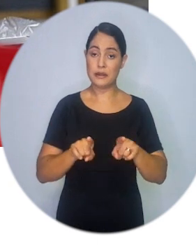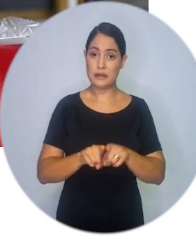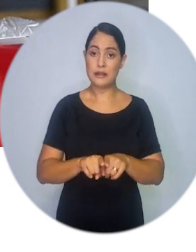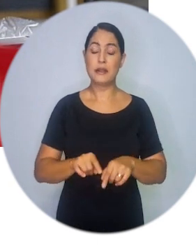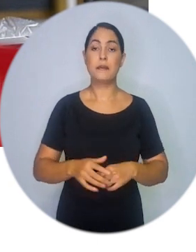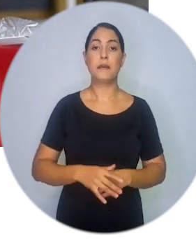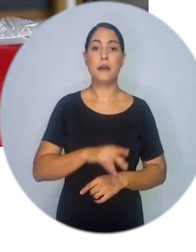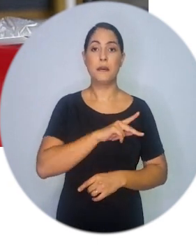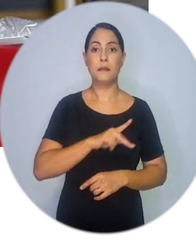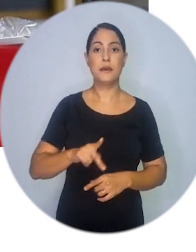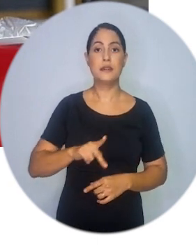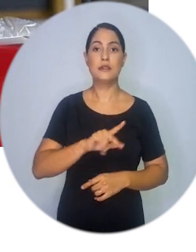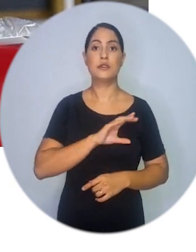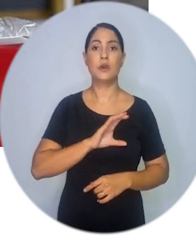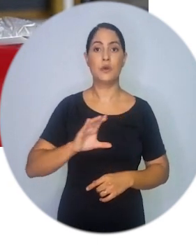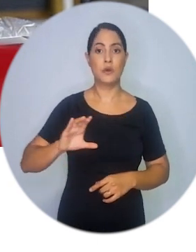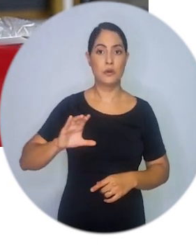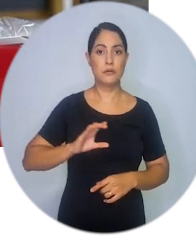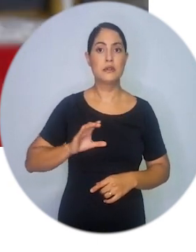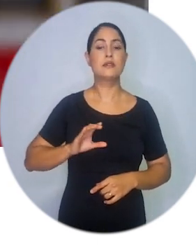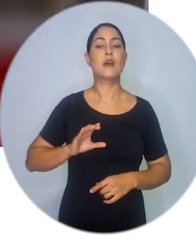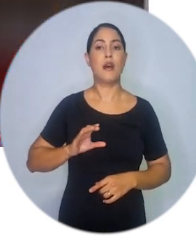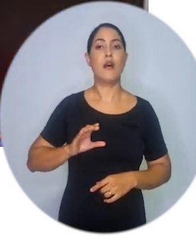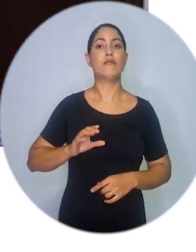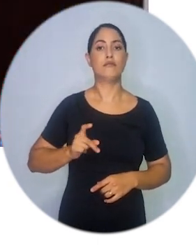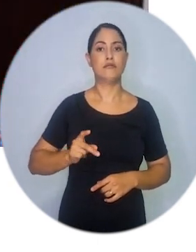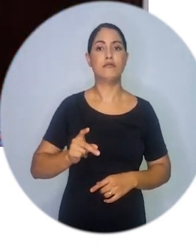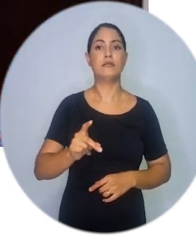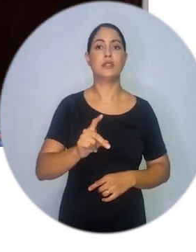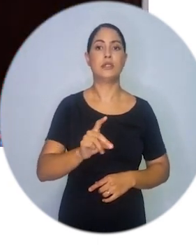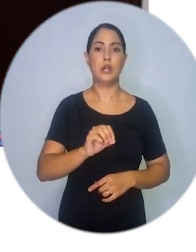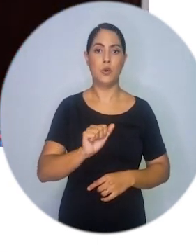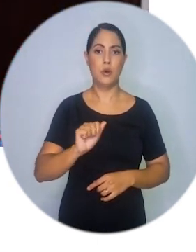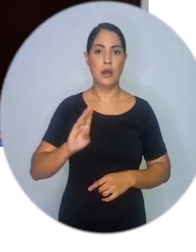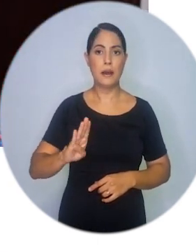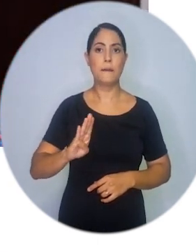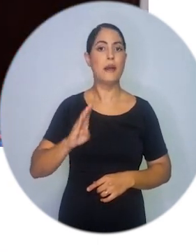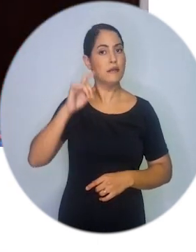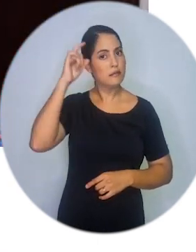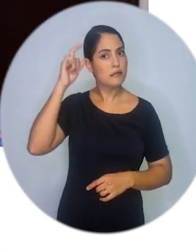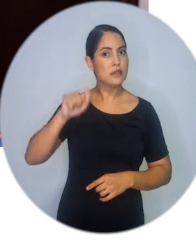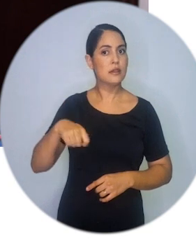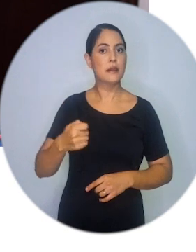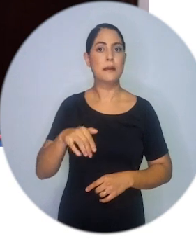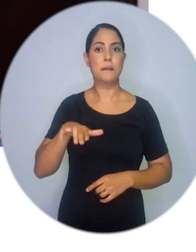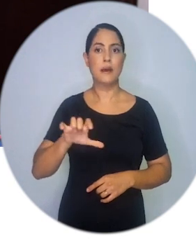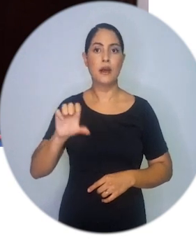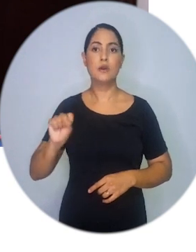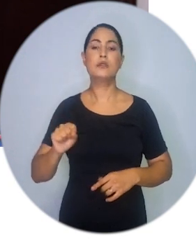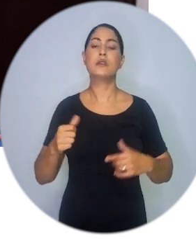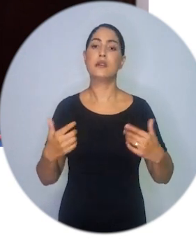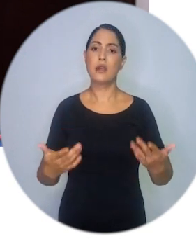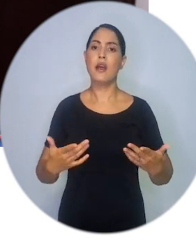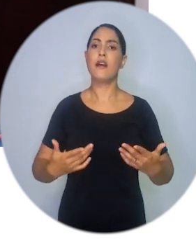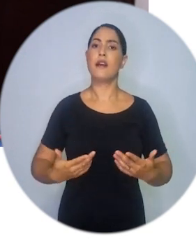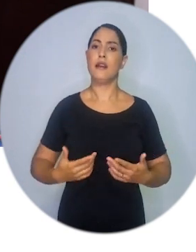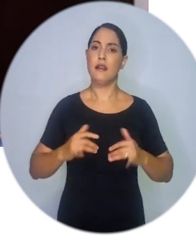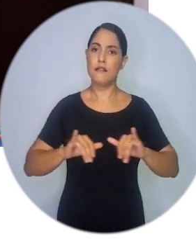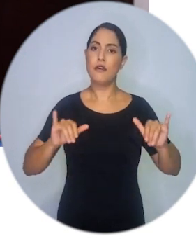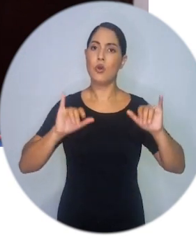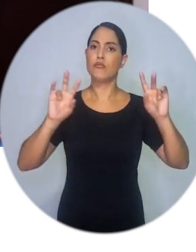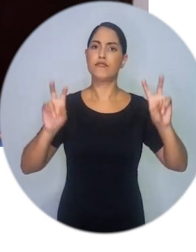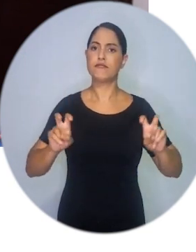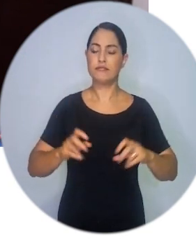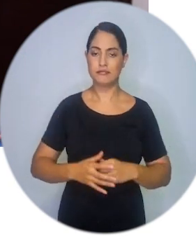vitalício e presidente da Comissão Nacional de Estudos Constitucionais, Marcos Vinícius Furtado Coelho, a decisão, abre aspas, é um marco